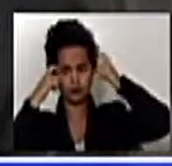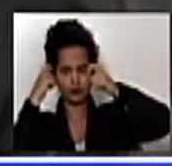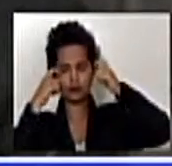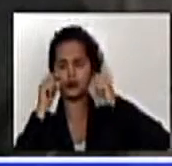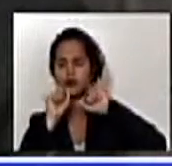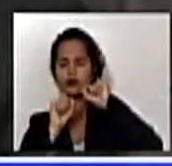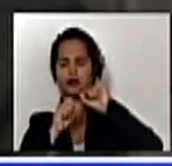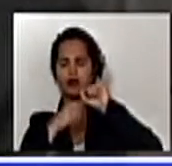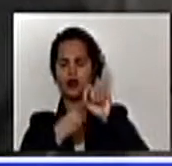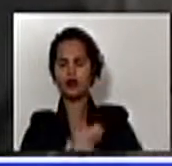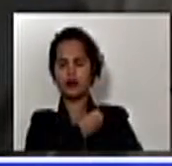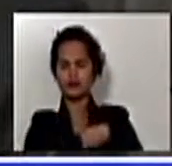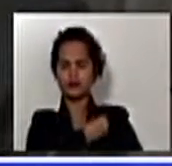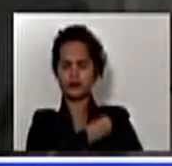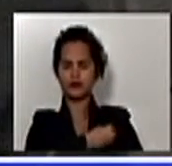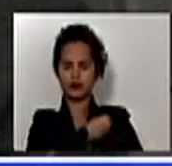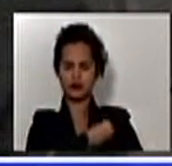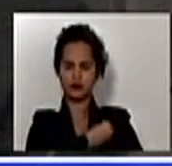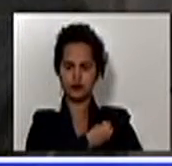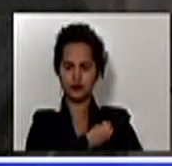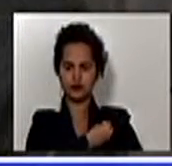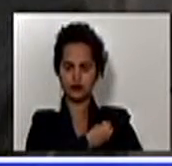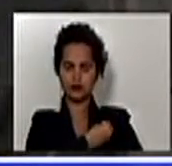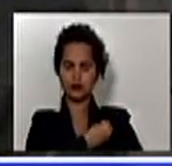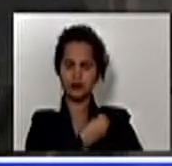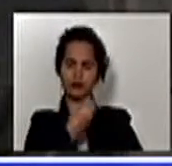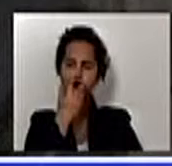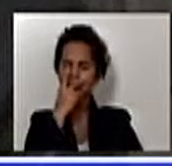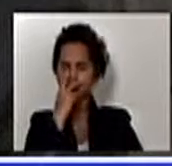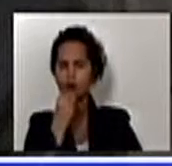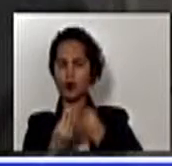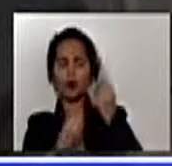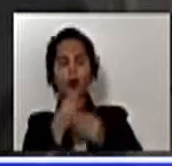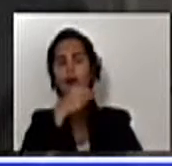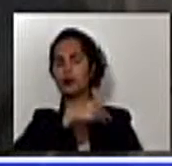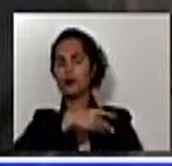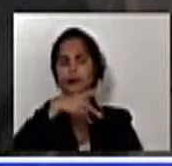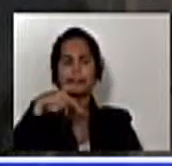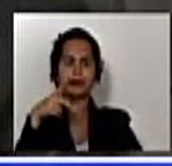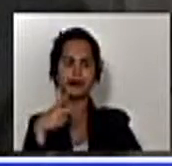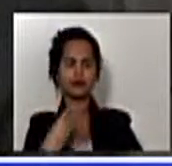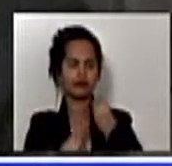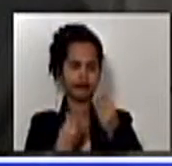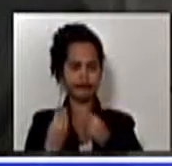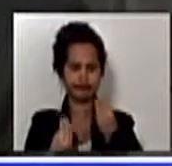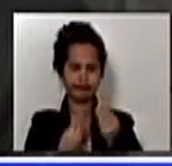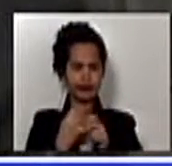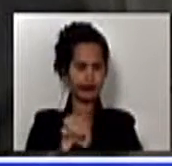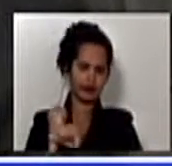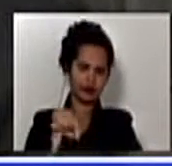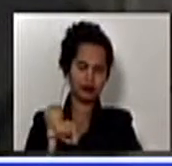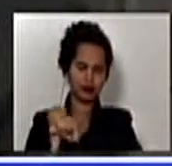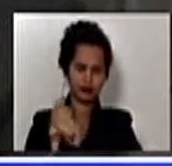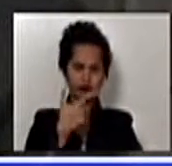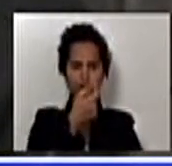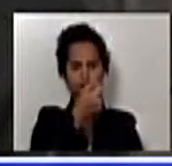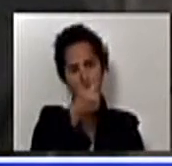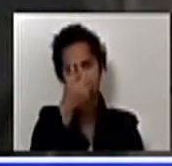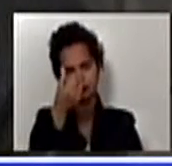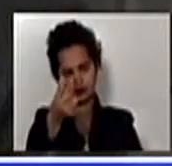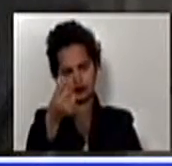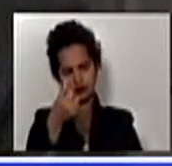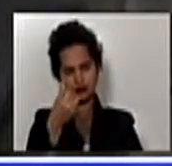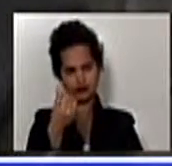vida institucional do Ministério Público no exercício de